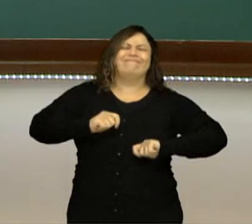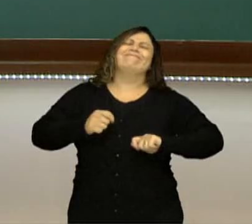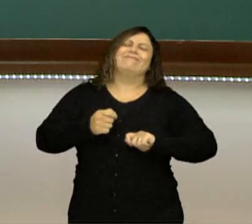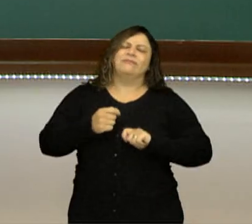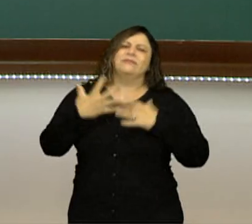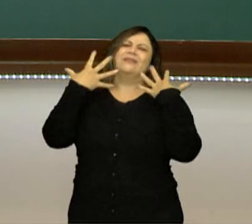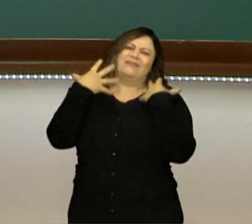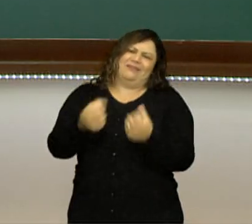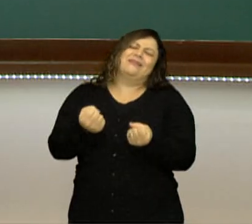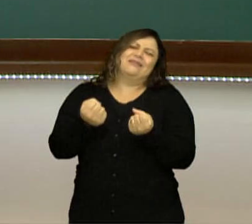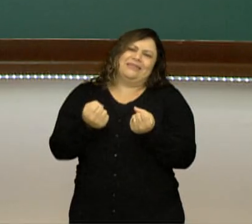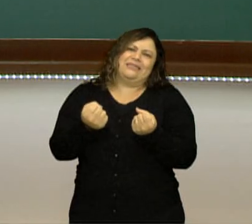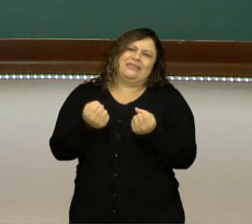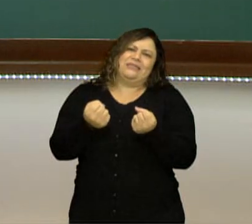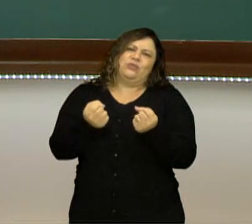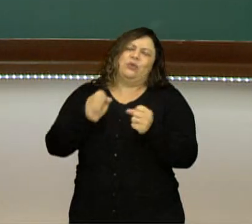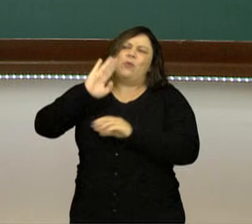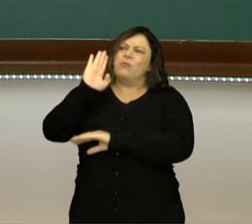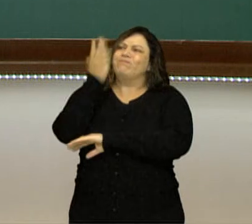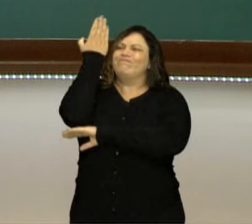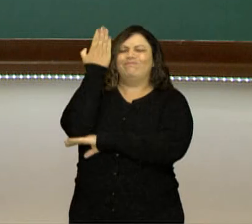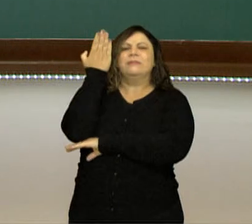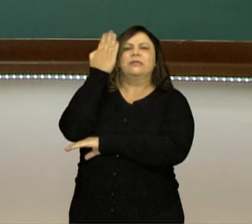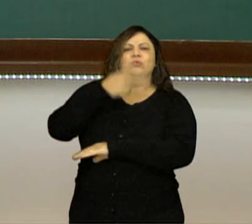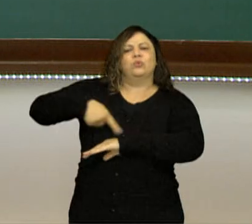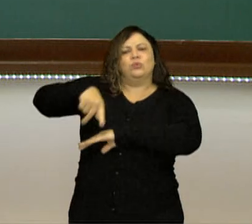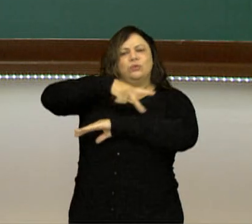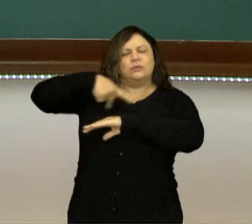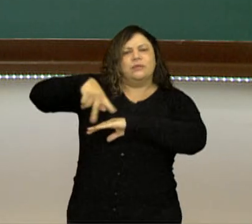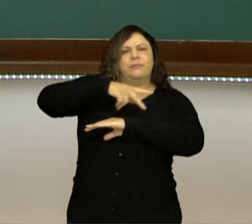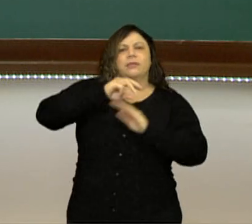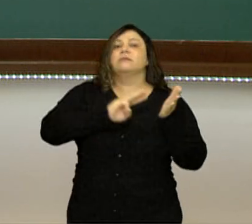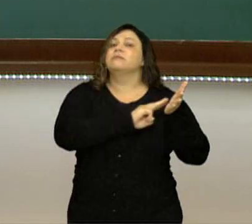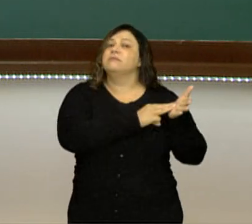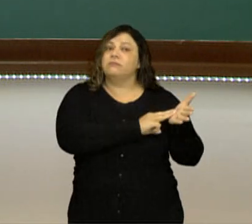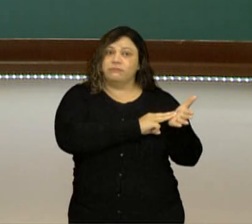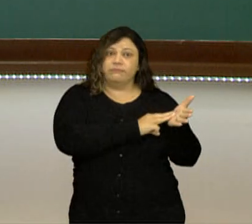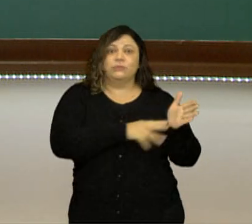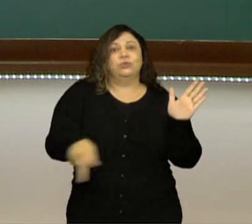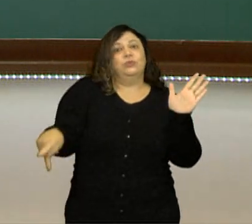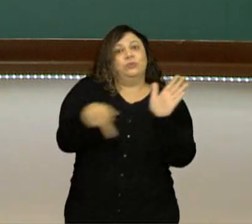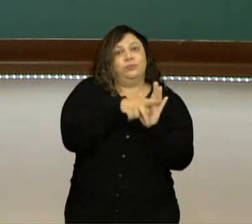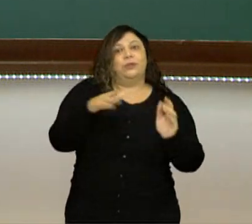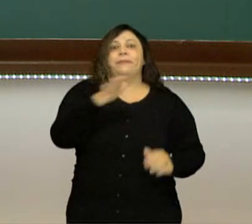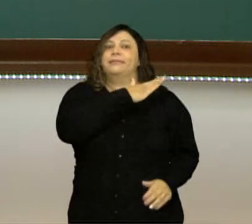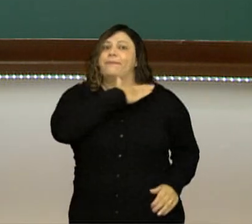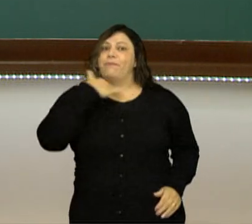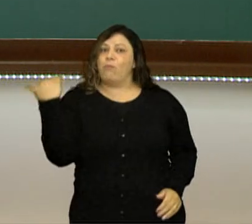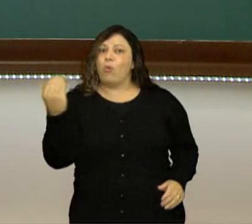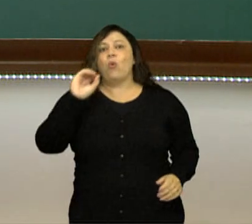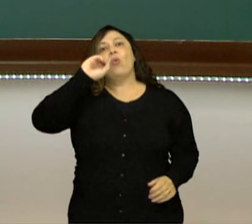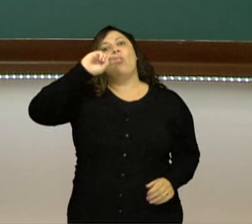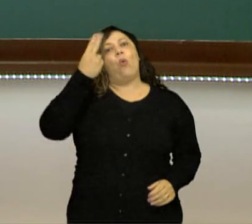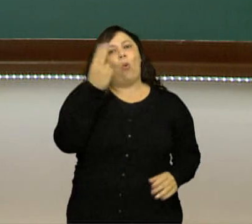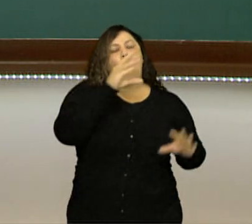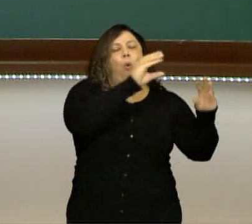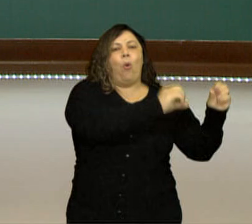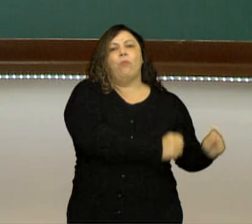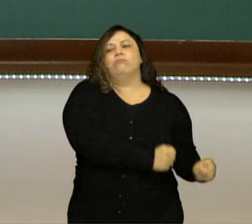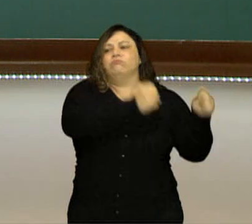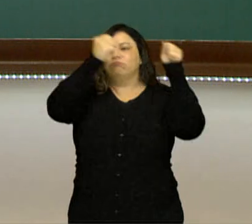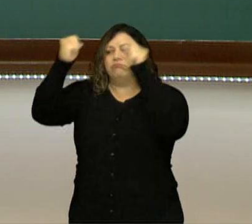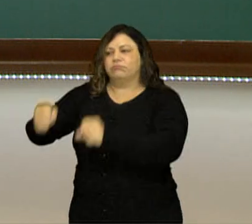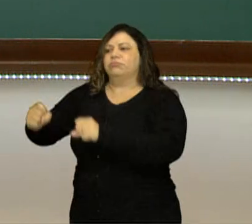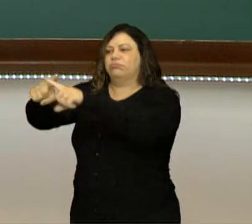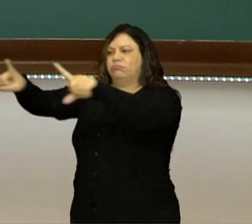confessavam os chamados traidores da pátria, e este era um motivo para que fossem ou executados ou enviados para campos de